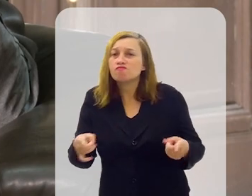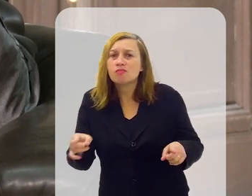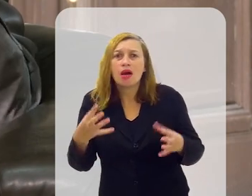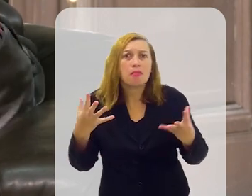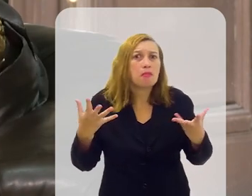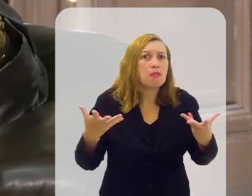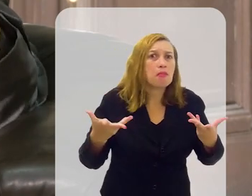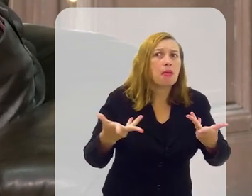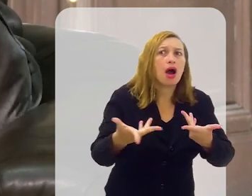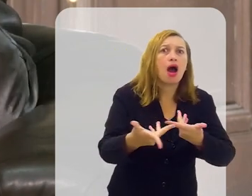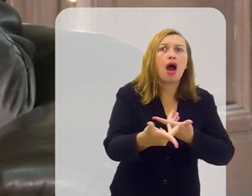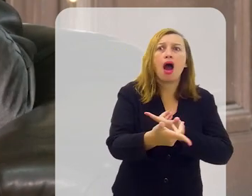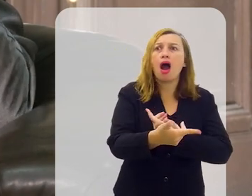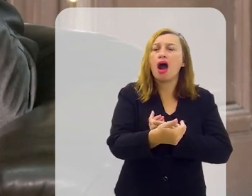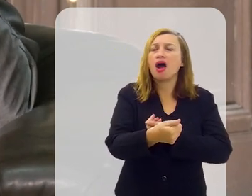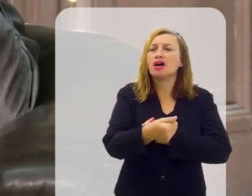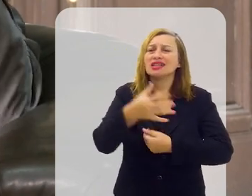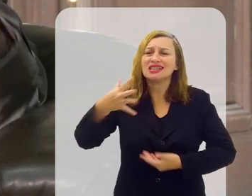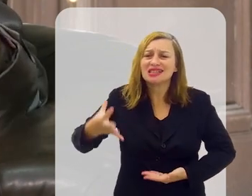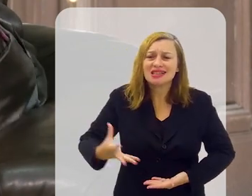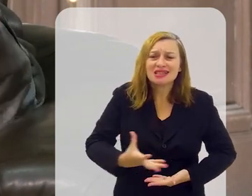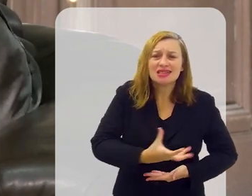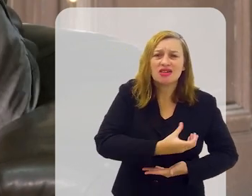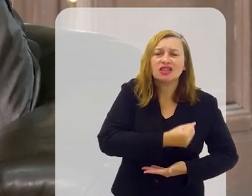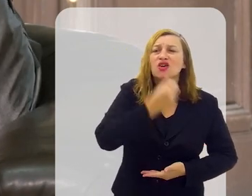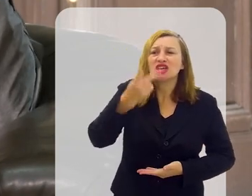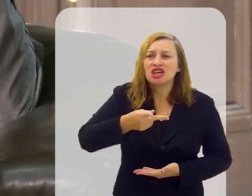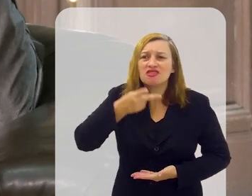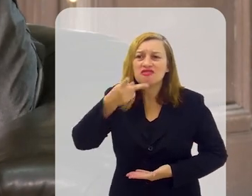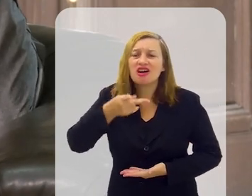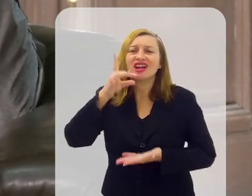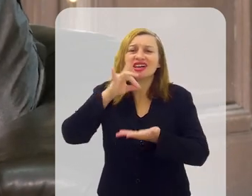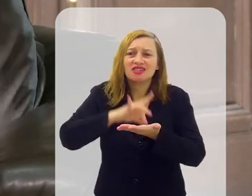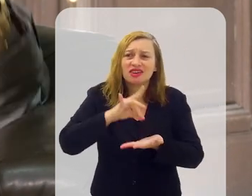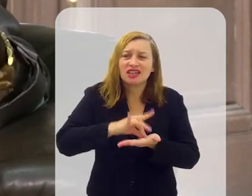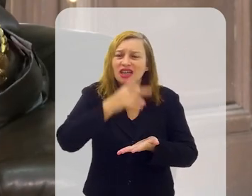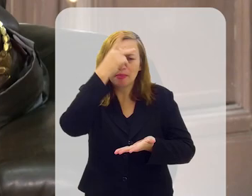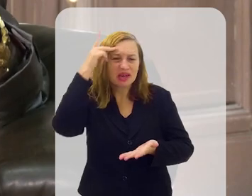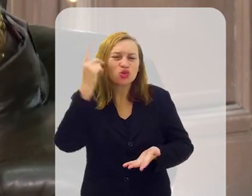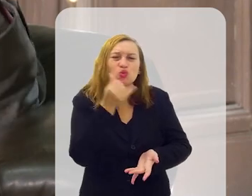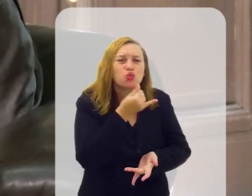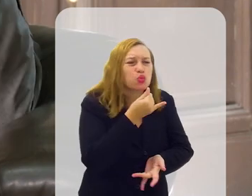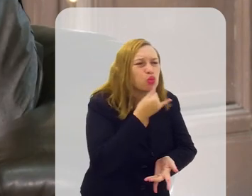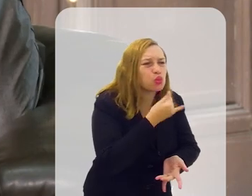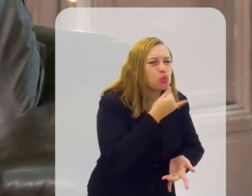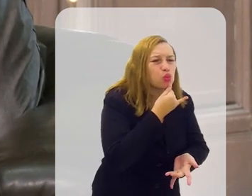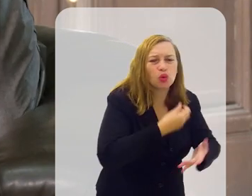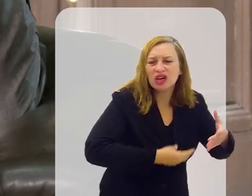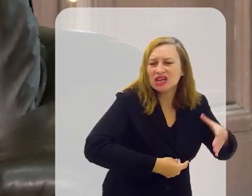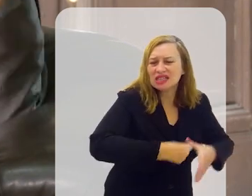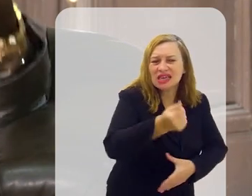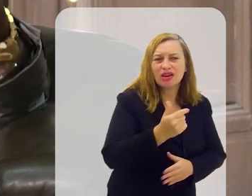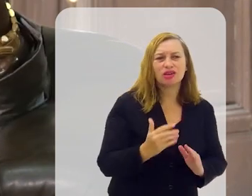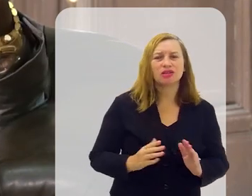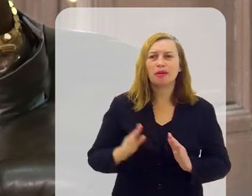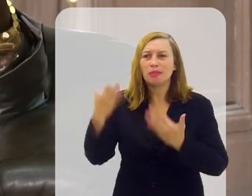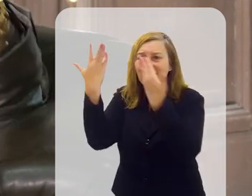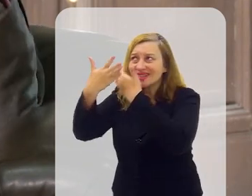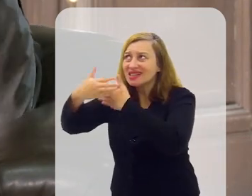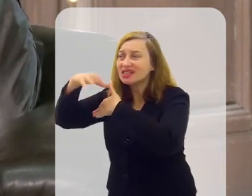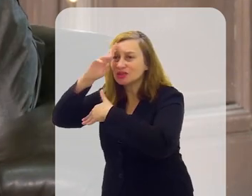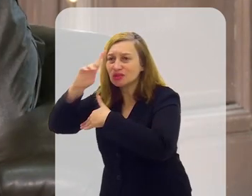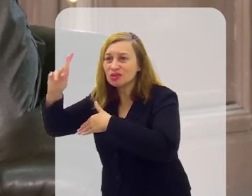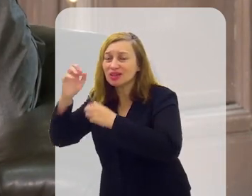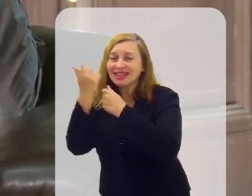é maravilhosa. É uma música de resgate. É uma música que fala realmente daquele que se entristeceu, daquele que saiu da